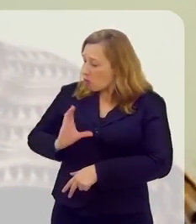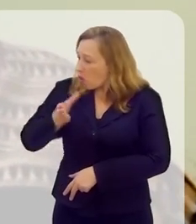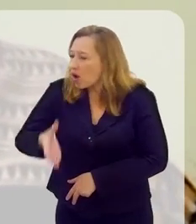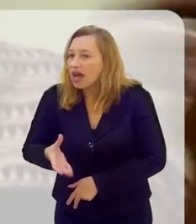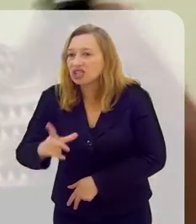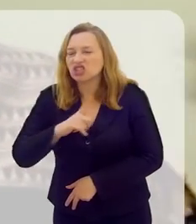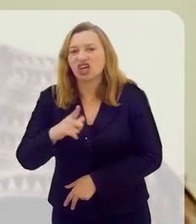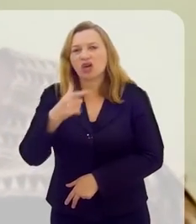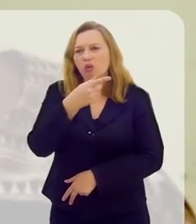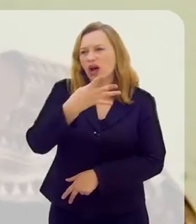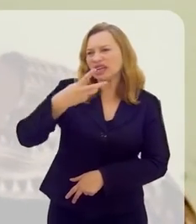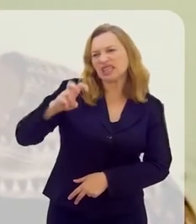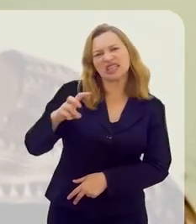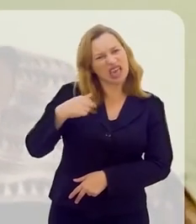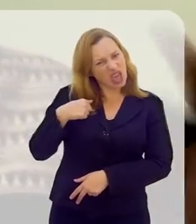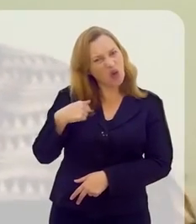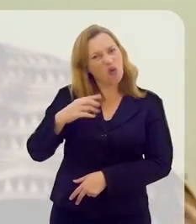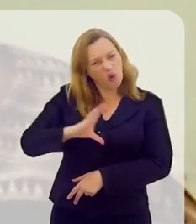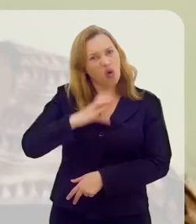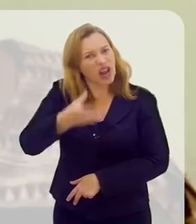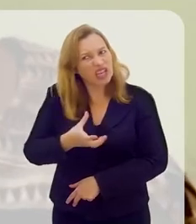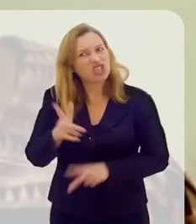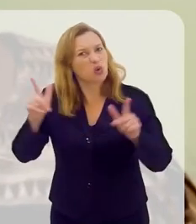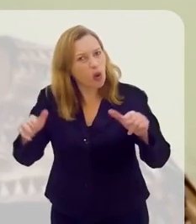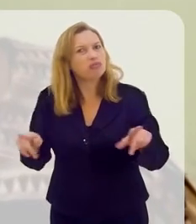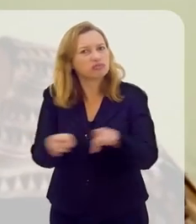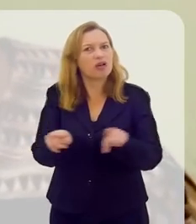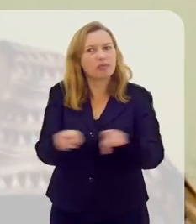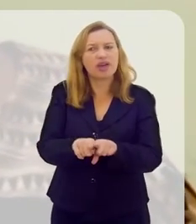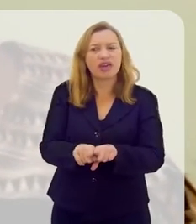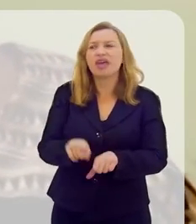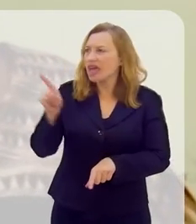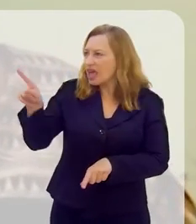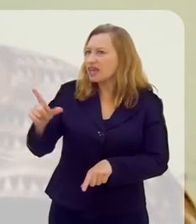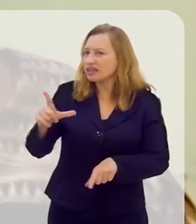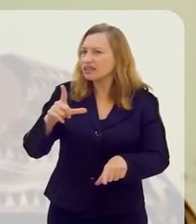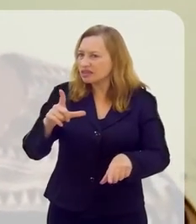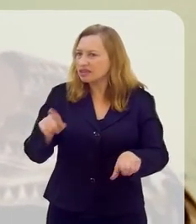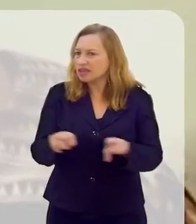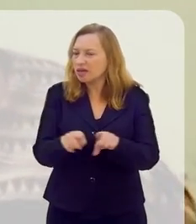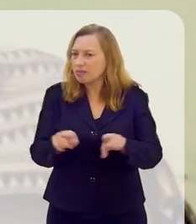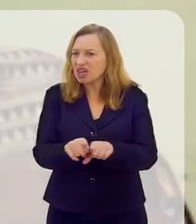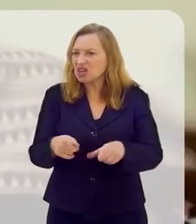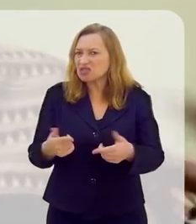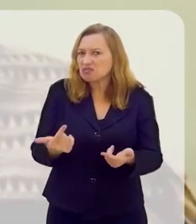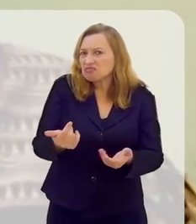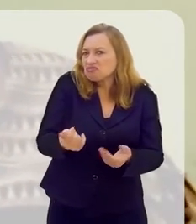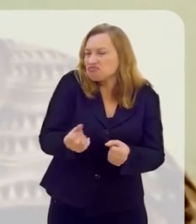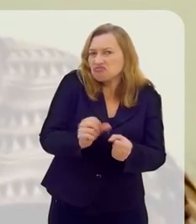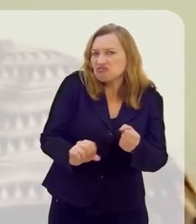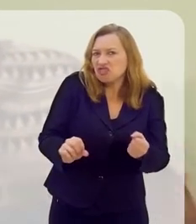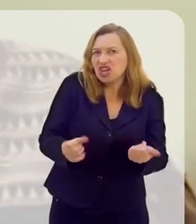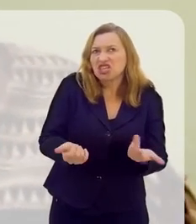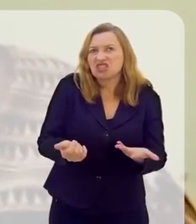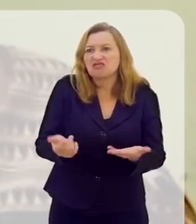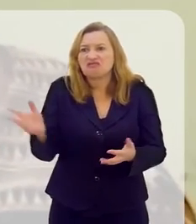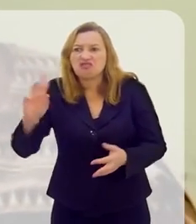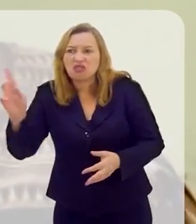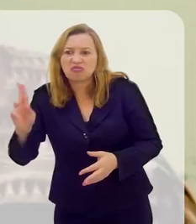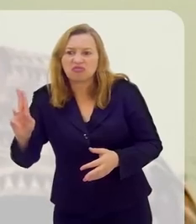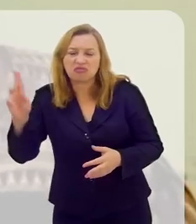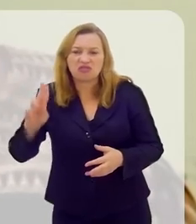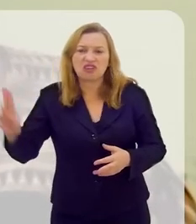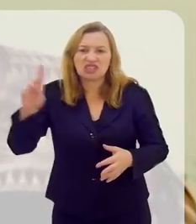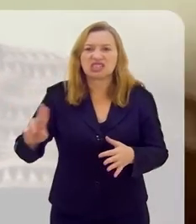corajoso, né? Eu com 45 anos, eu vou ter essa coragem também. Ele também foi autodidata, ele não fez faculdade de moda, ele foi um cara